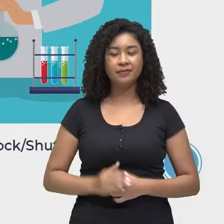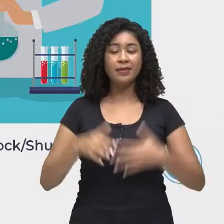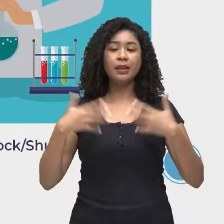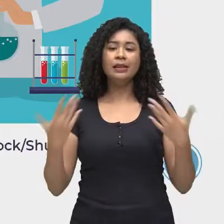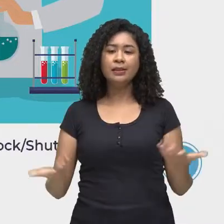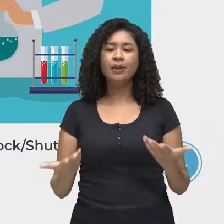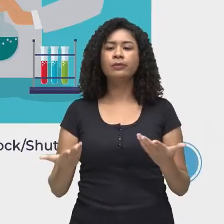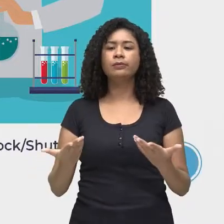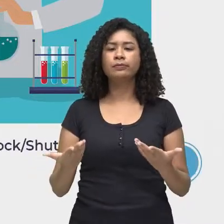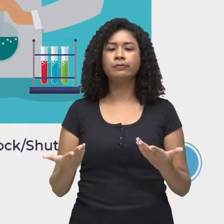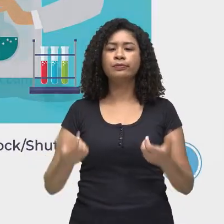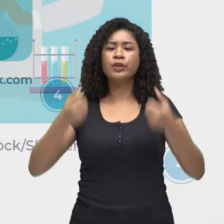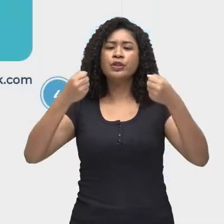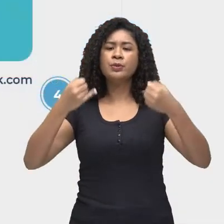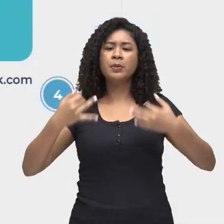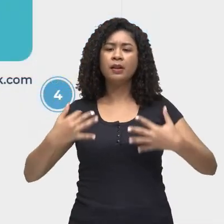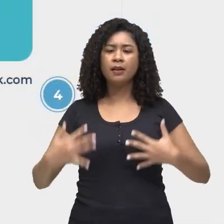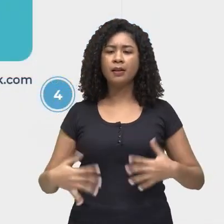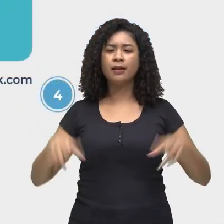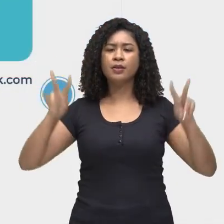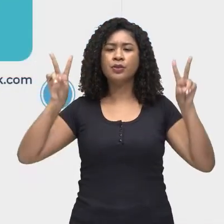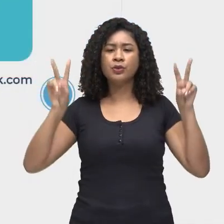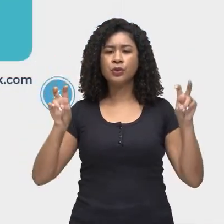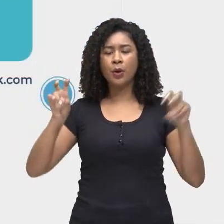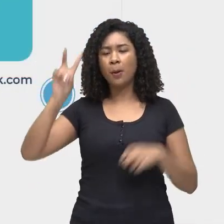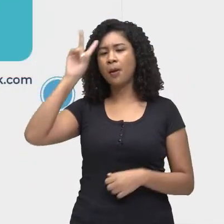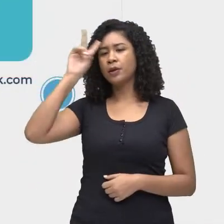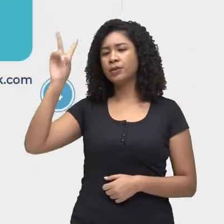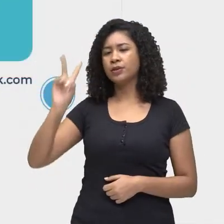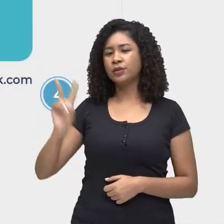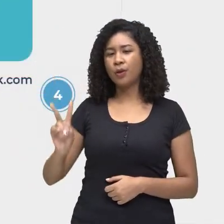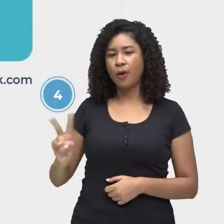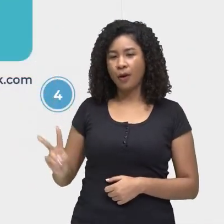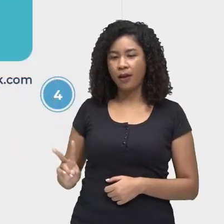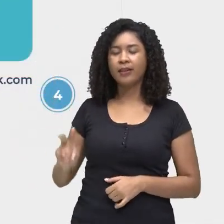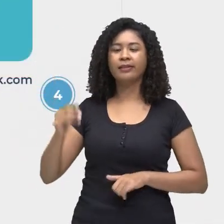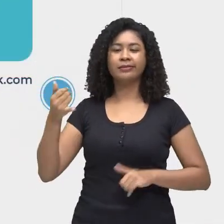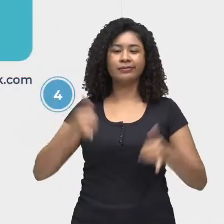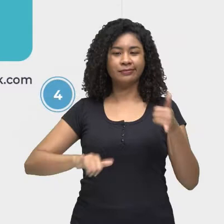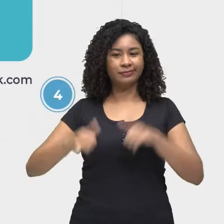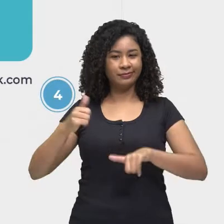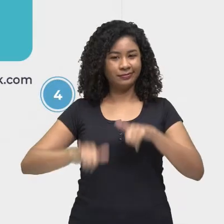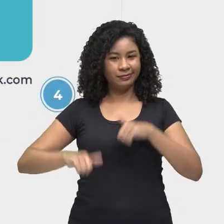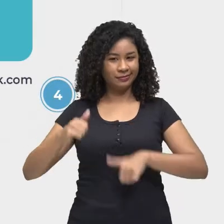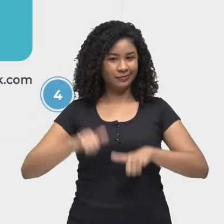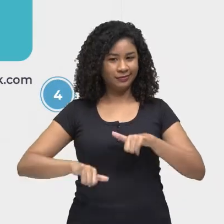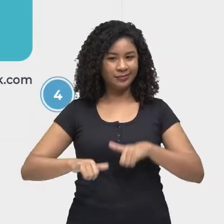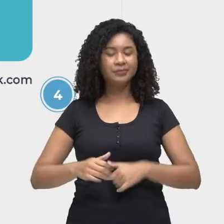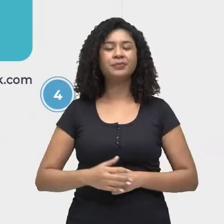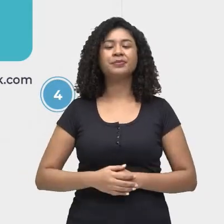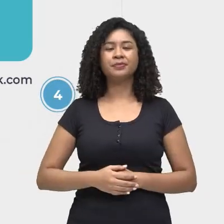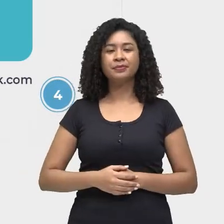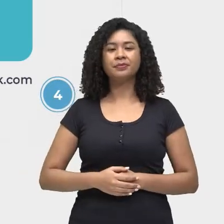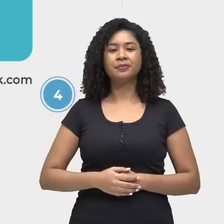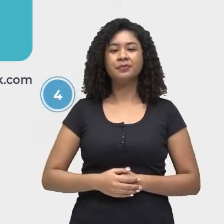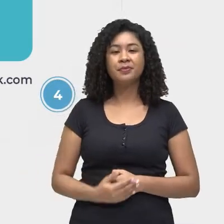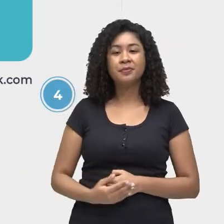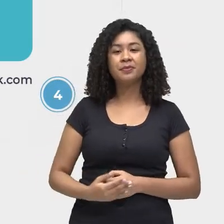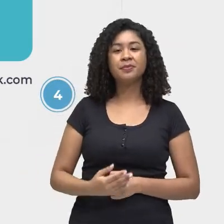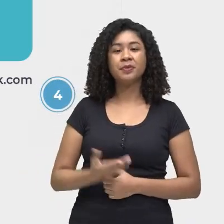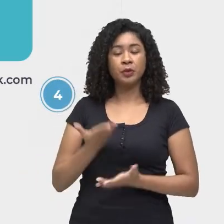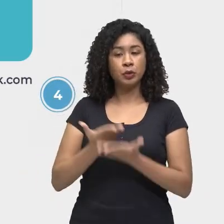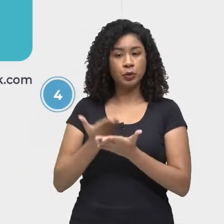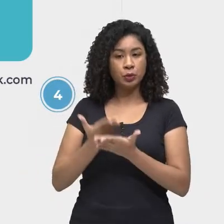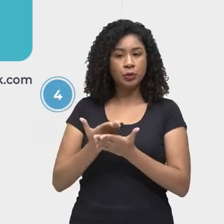pouquinho, né, sobre a história da química, nós vimos que o aparecimento do